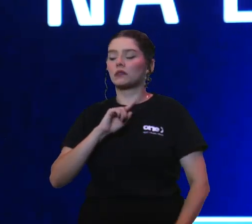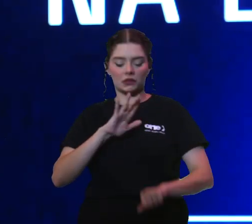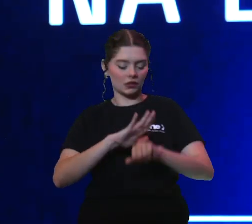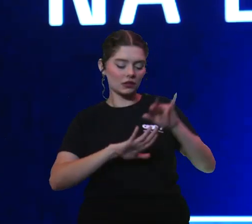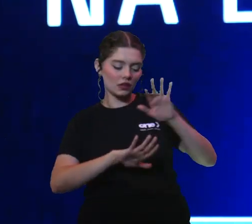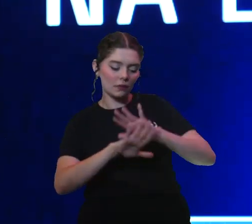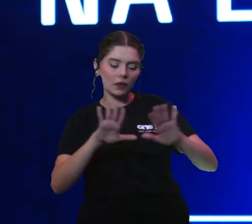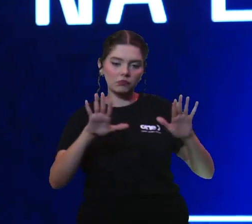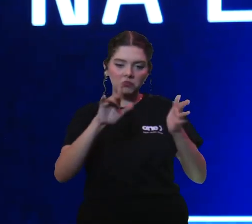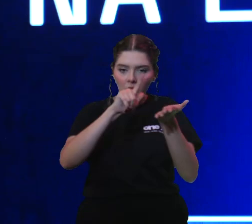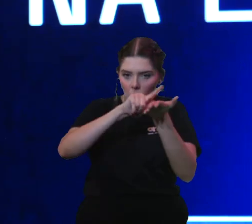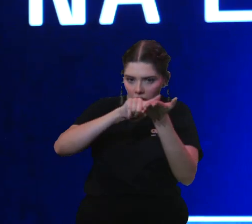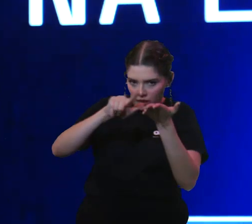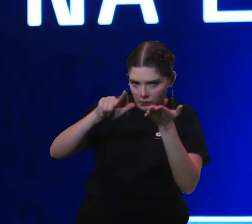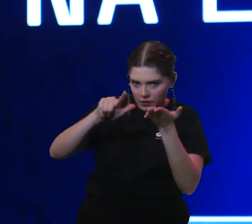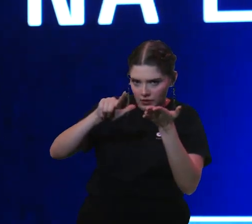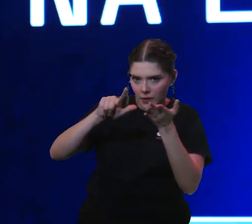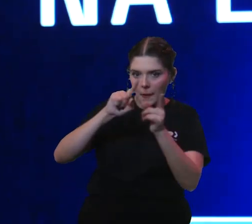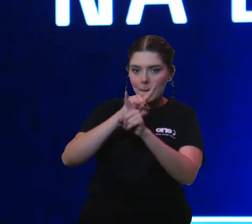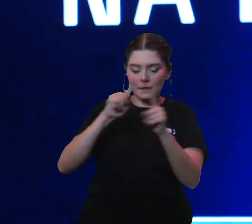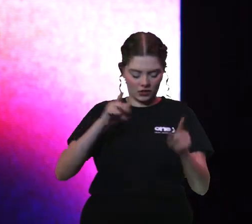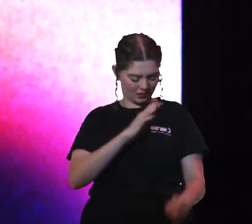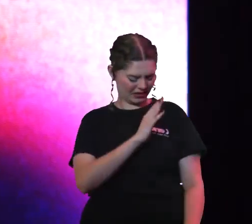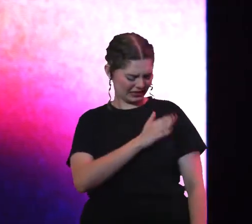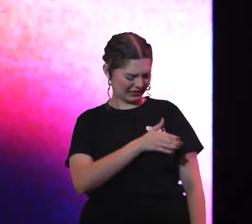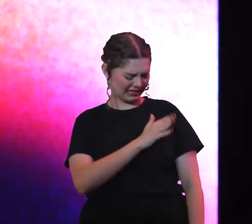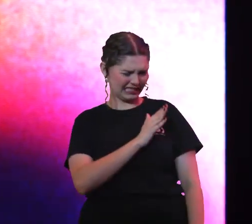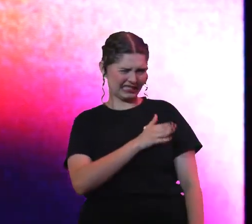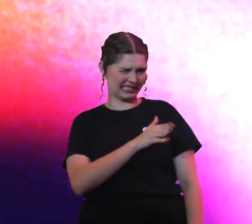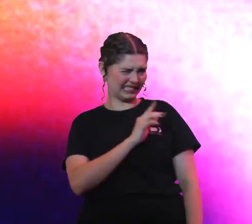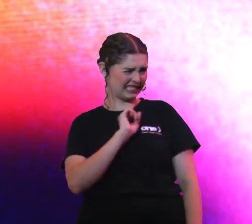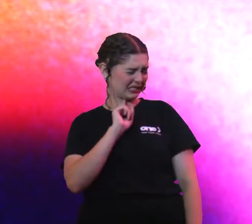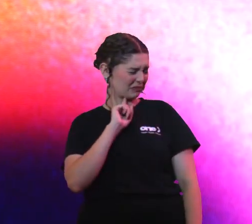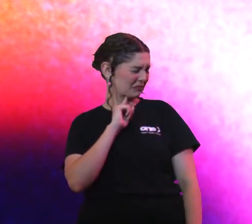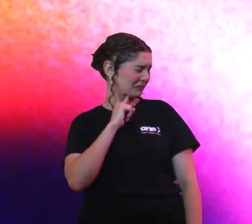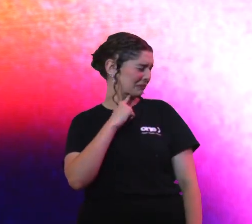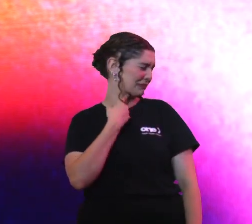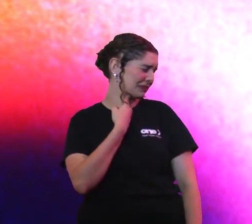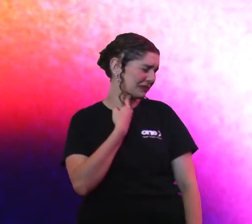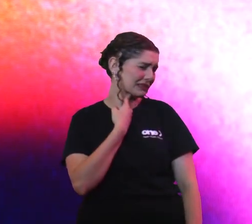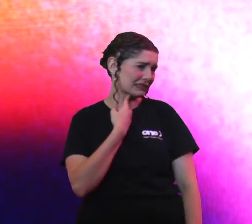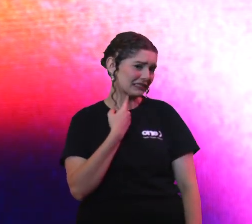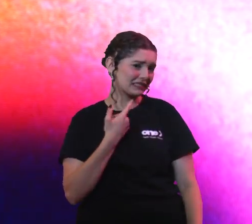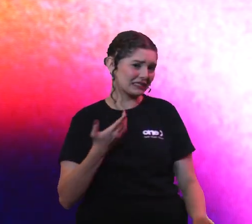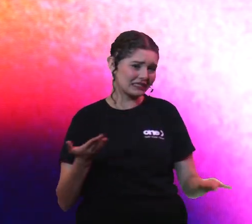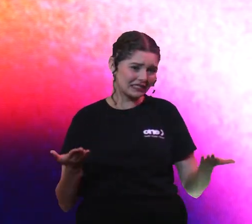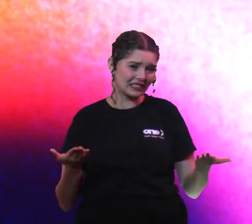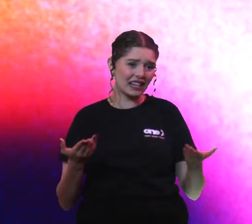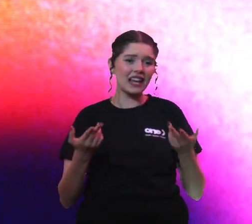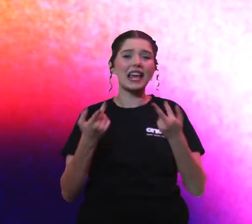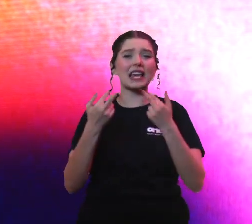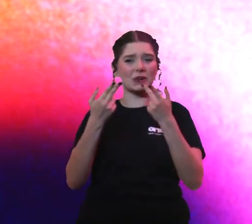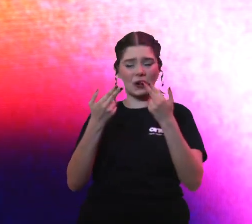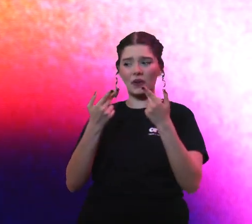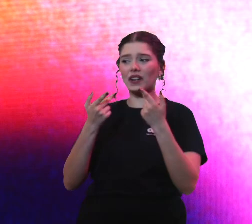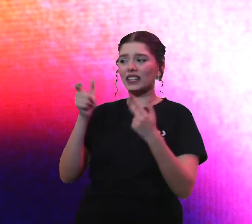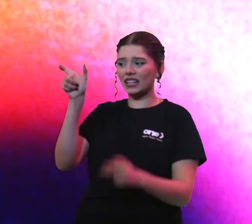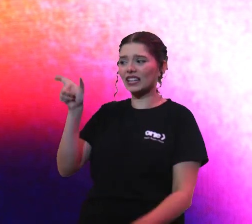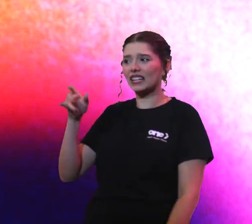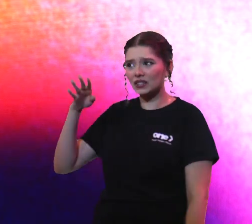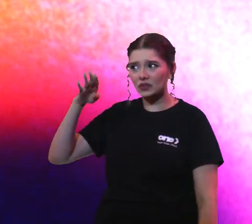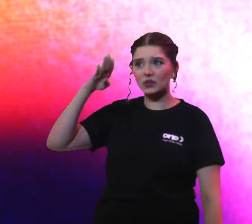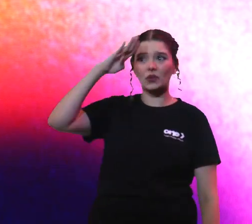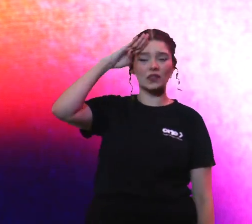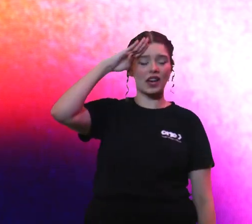estão limpas, mas o nosso coração, será que ele está puro? É a mesma coisa com Naamã. As nossas mãos as